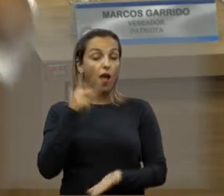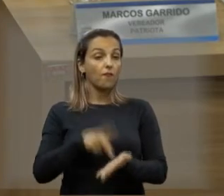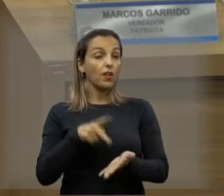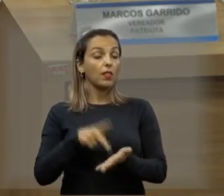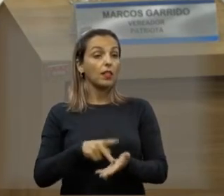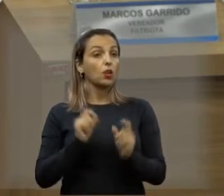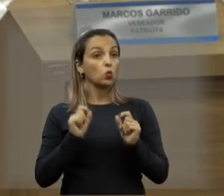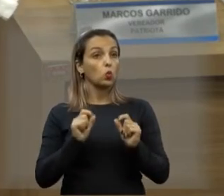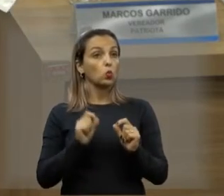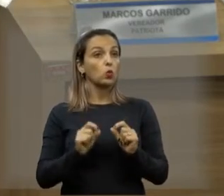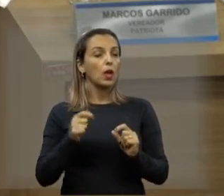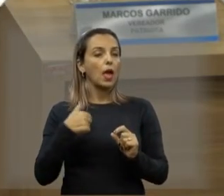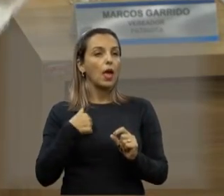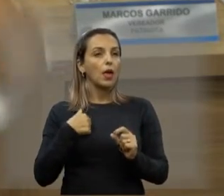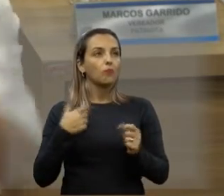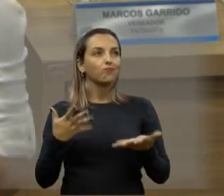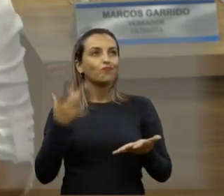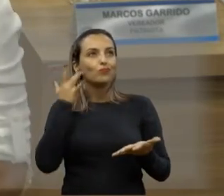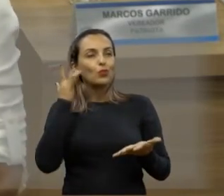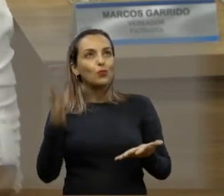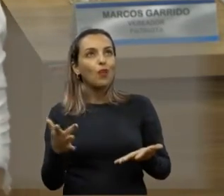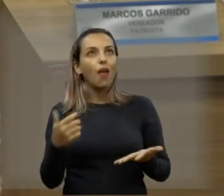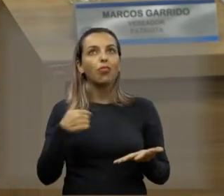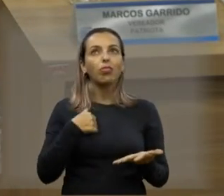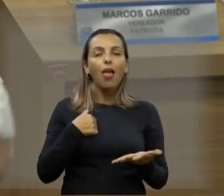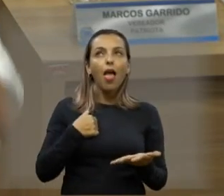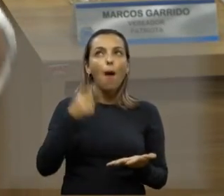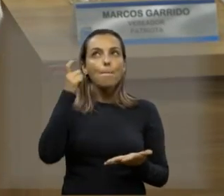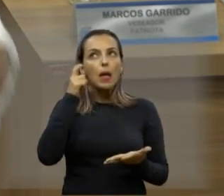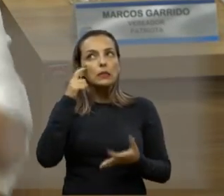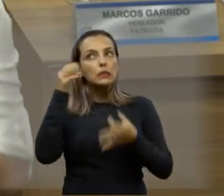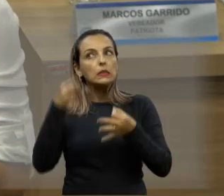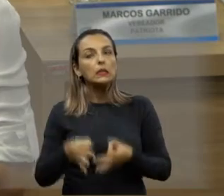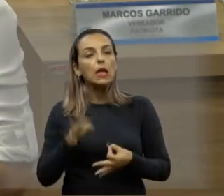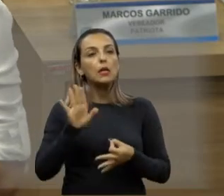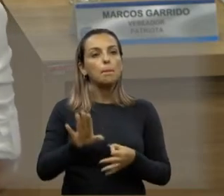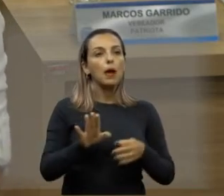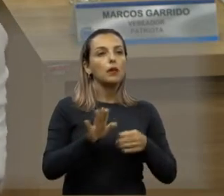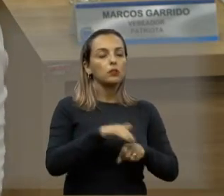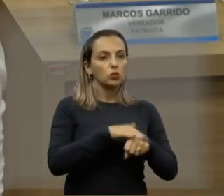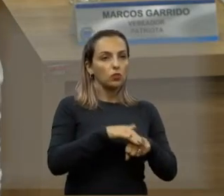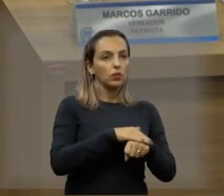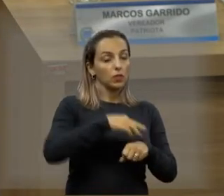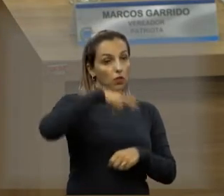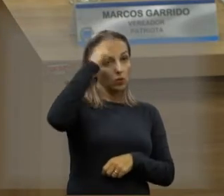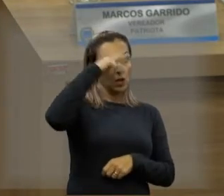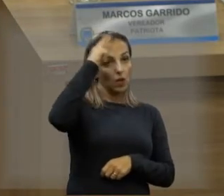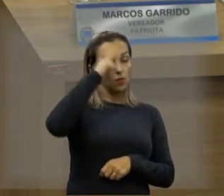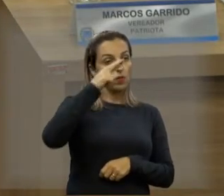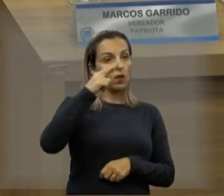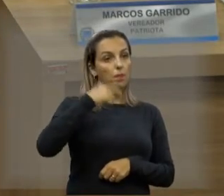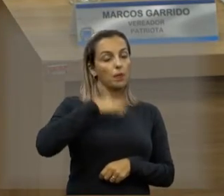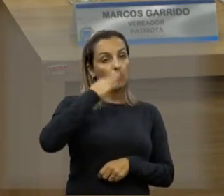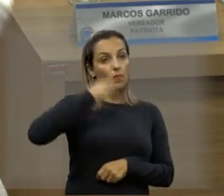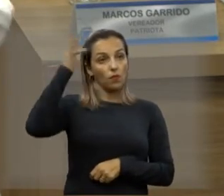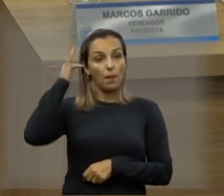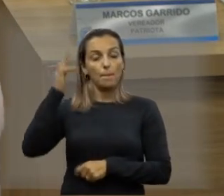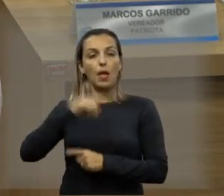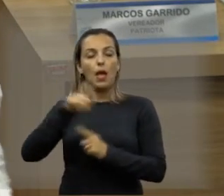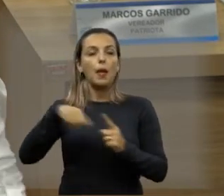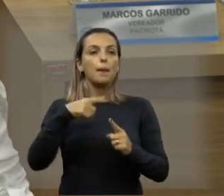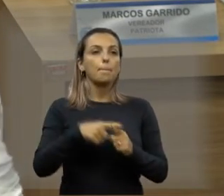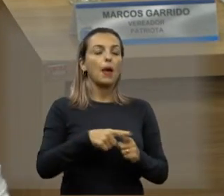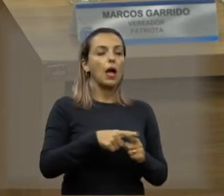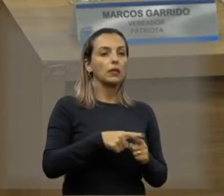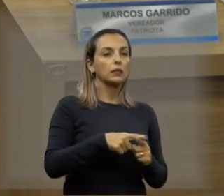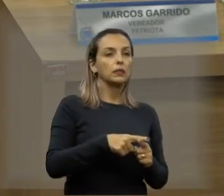ou eu não sei se eu tô batendo bem mas eu vinha conversando com Rafael de Angeli assim que eu e Fabi tiramos que nós conversaremos